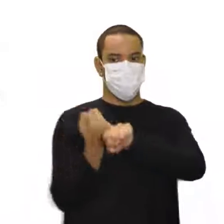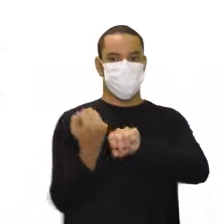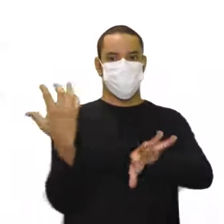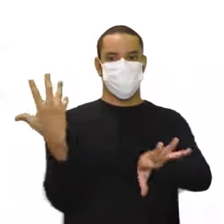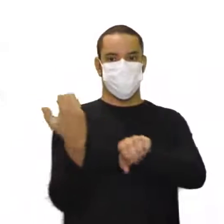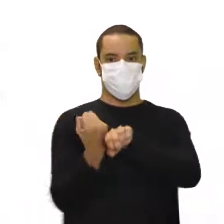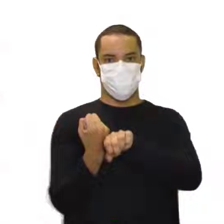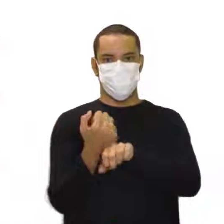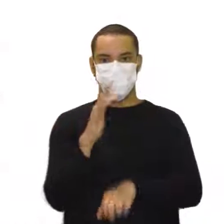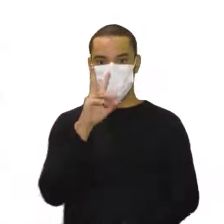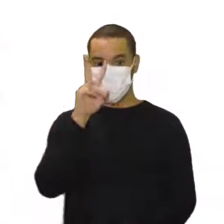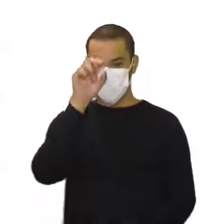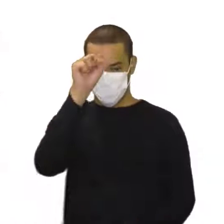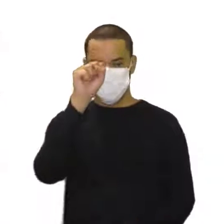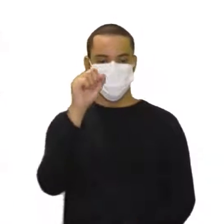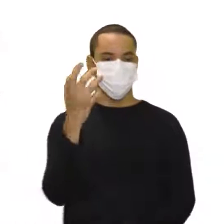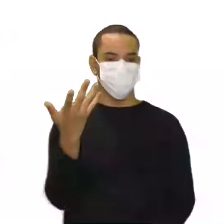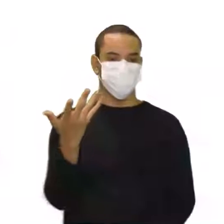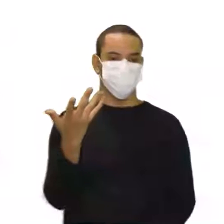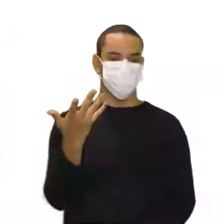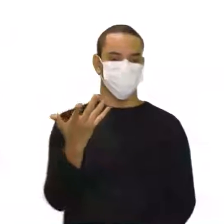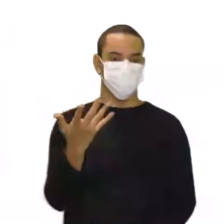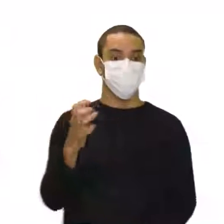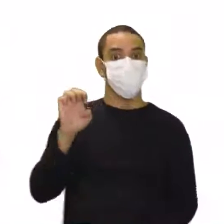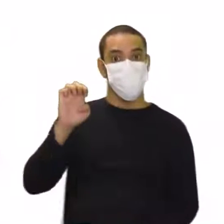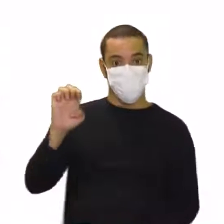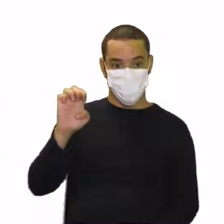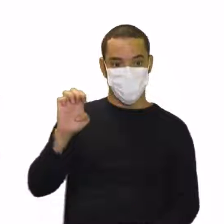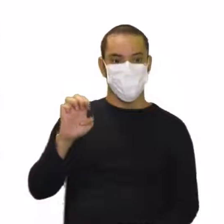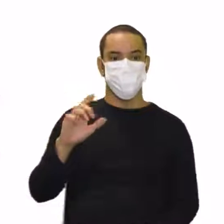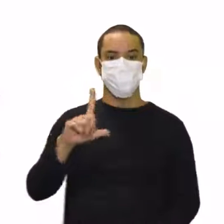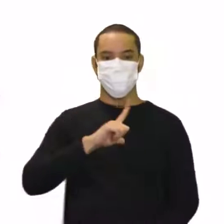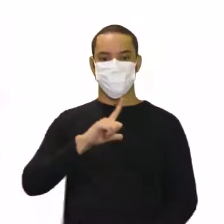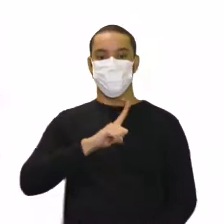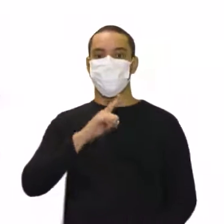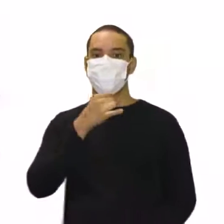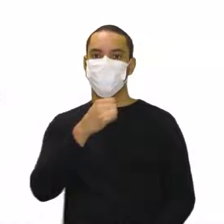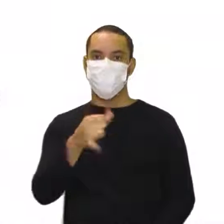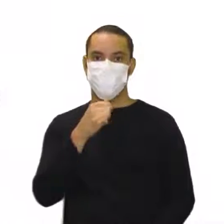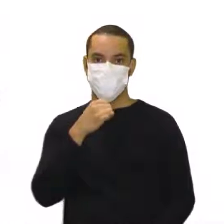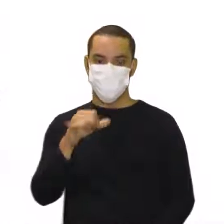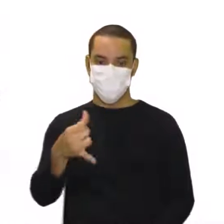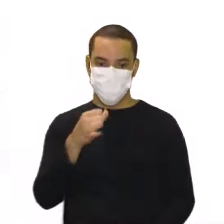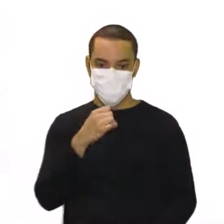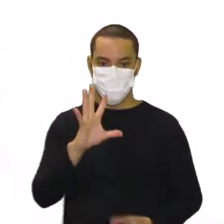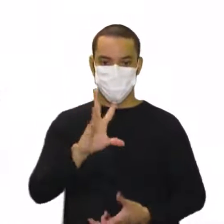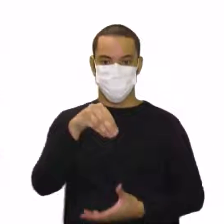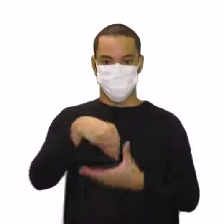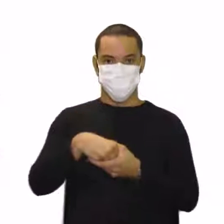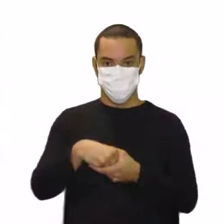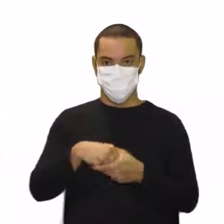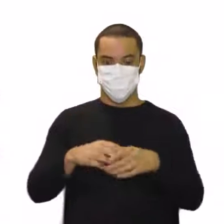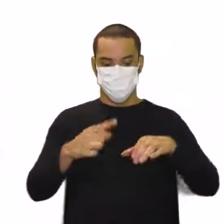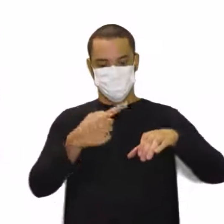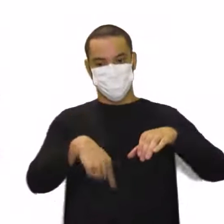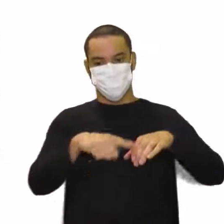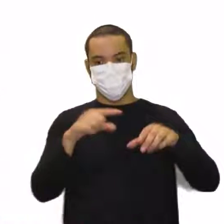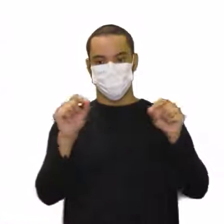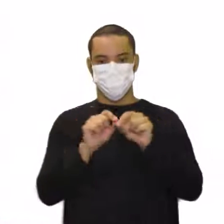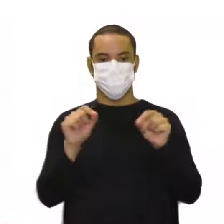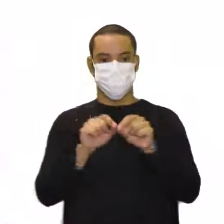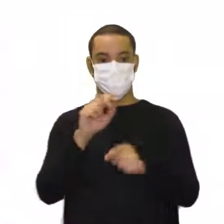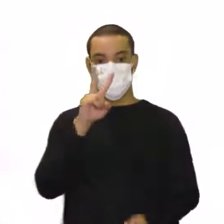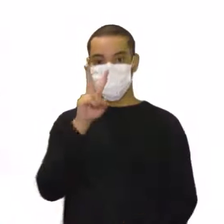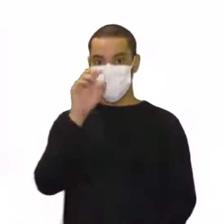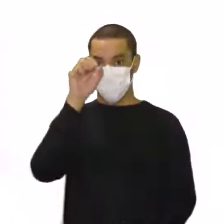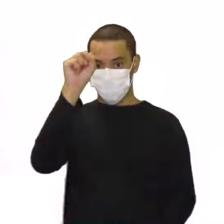falando. E 3, produz corrente elétrica no anel, causando uma força de